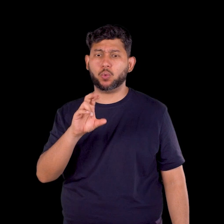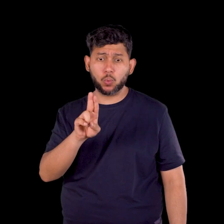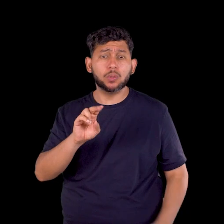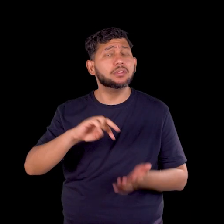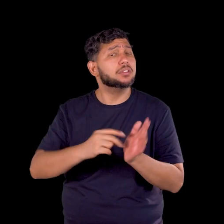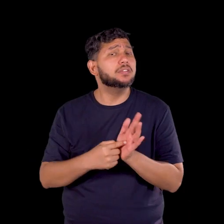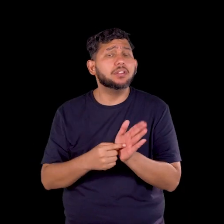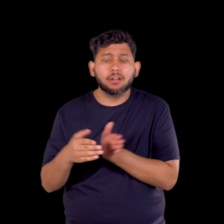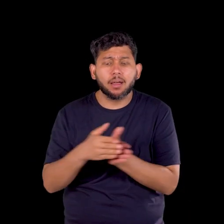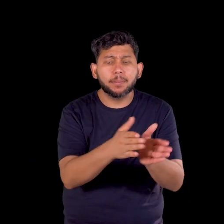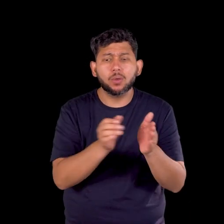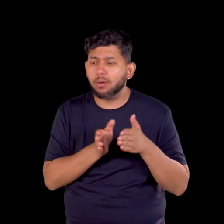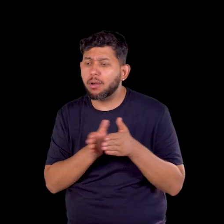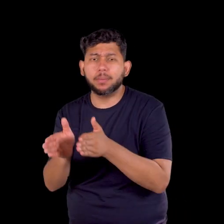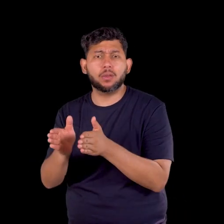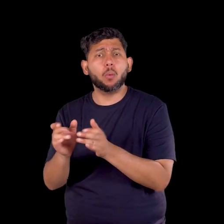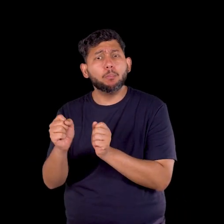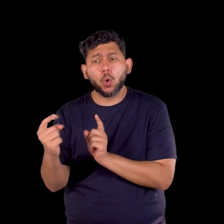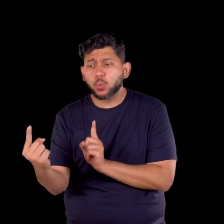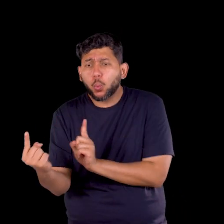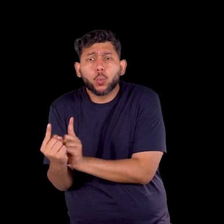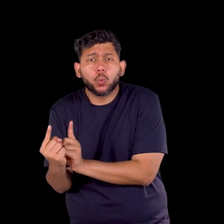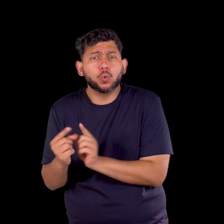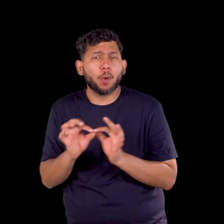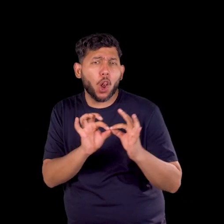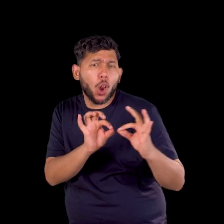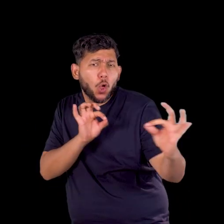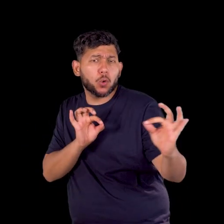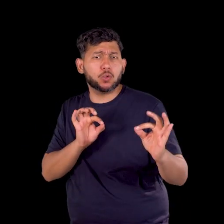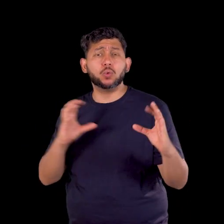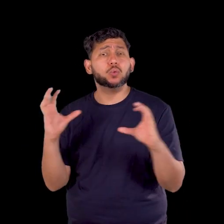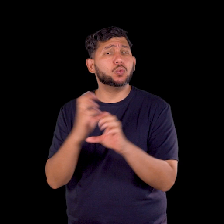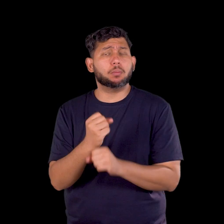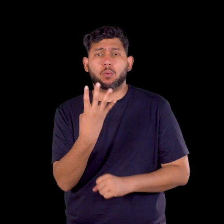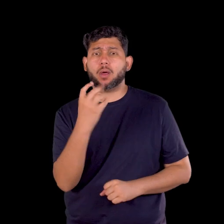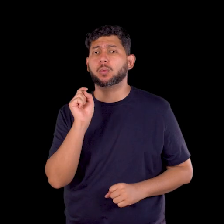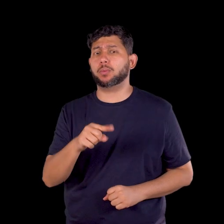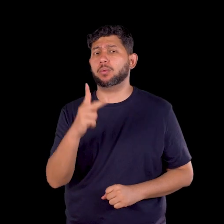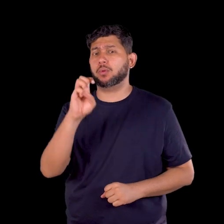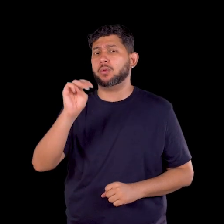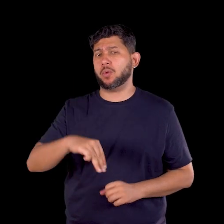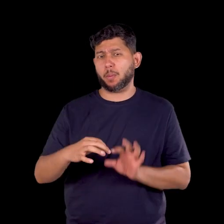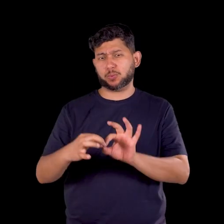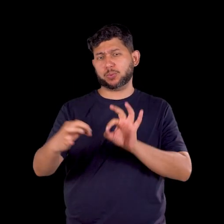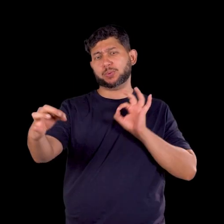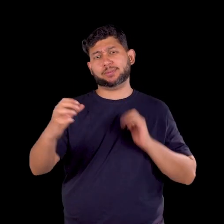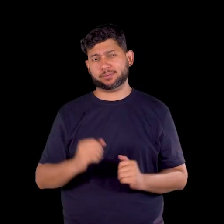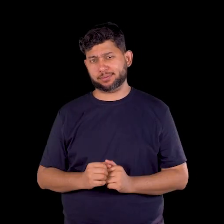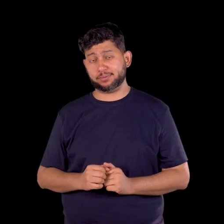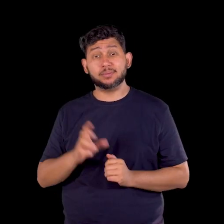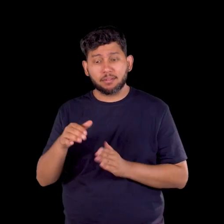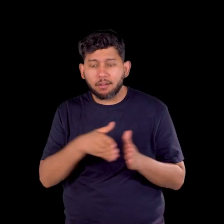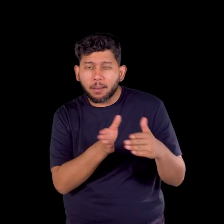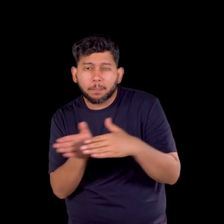longos e outros bem mais curtos, que juntos totalizavam quase 4.000 quilômetros de extensão. Esses